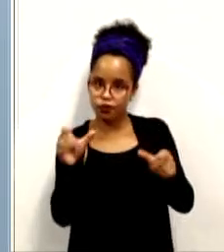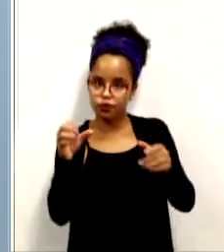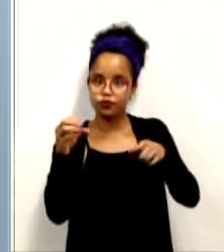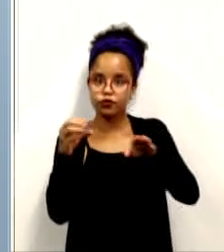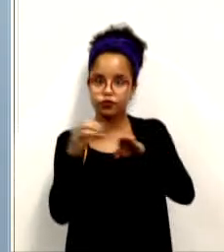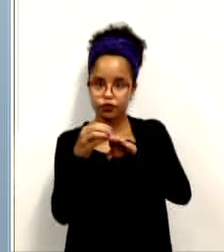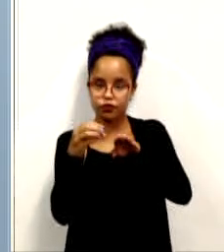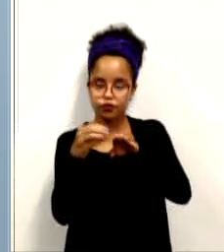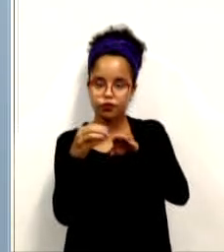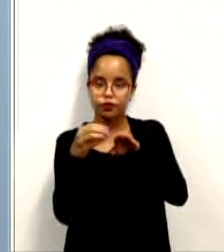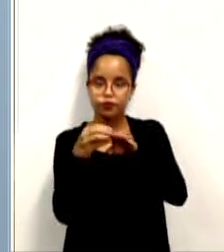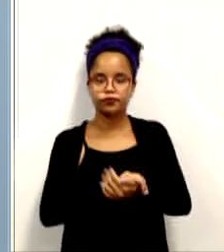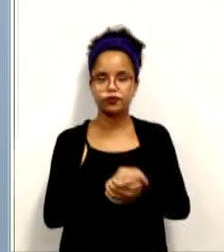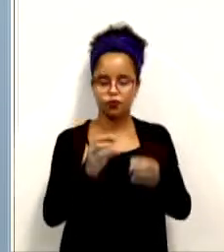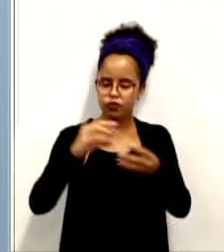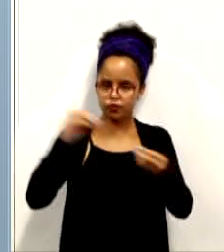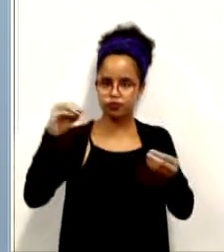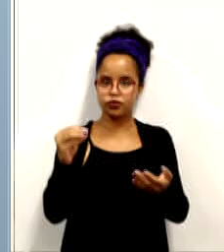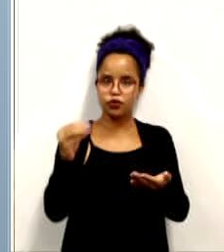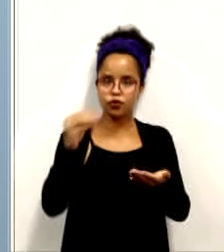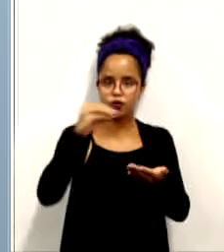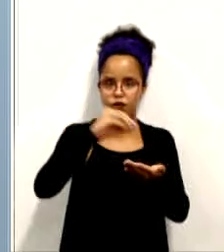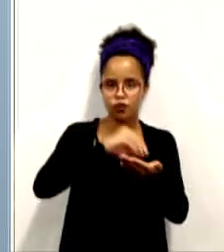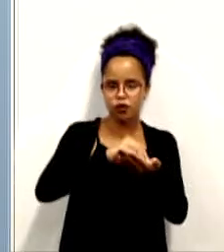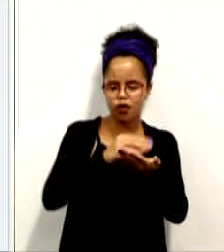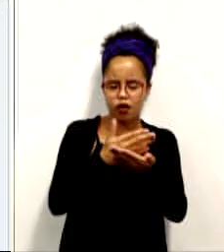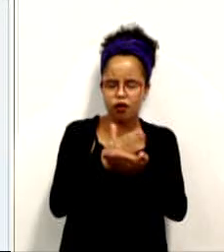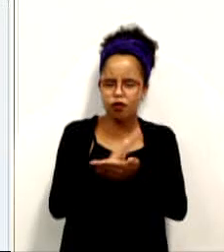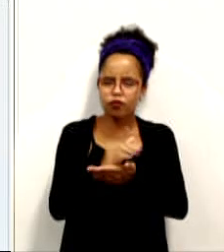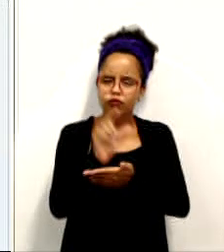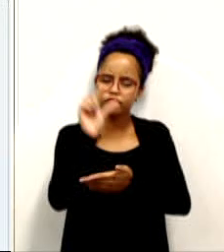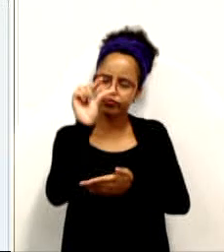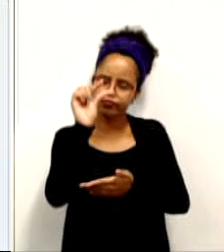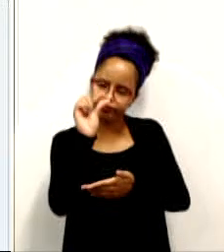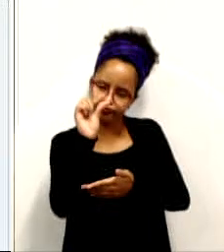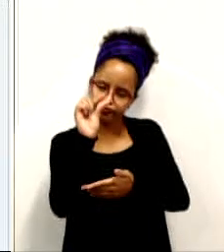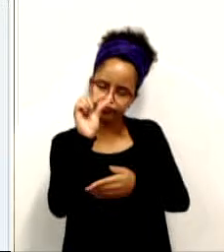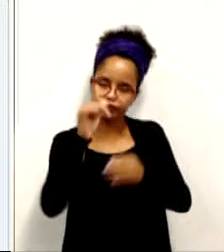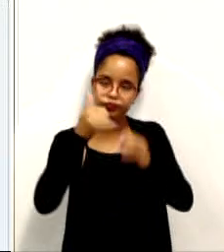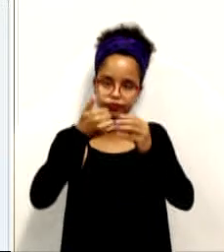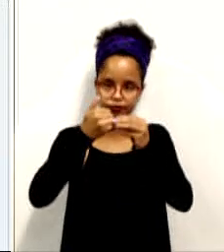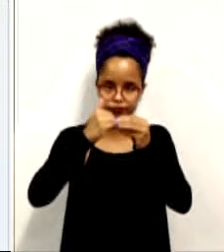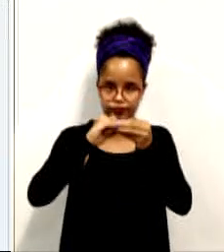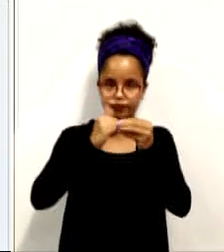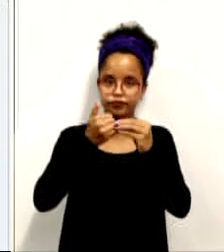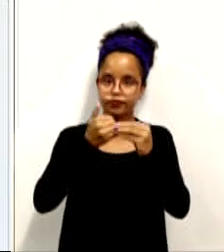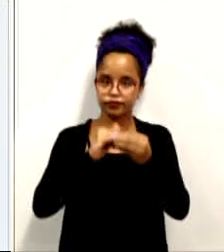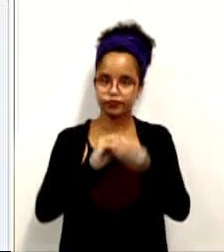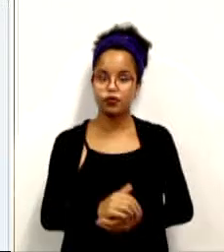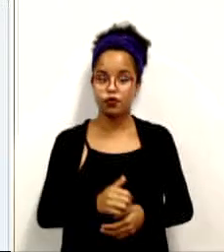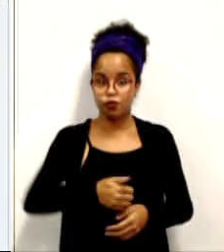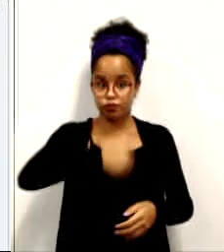pegar algodão e vão pegar alguns carocinhos de feijão. Né? O primeiro pote você